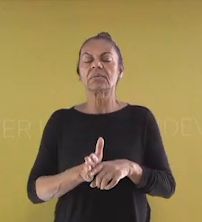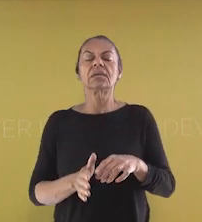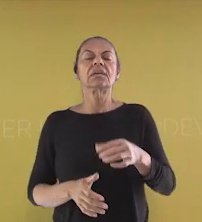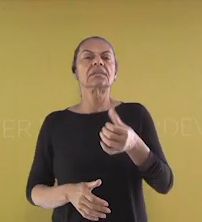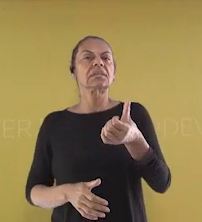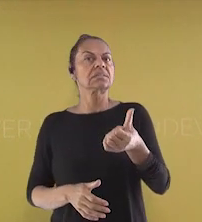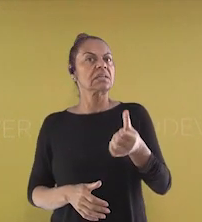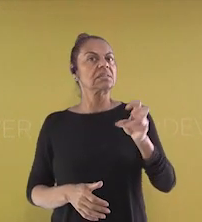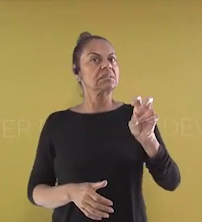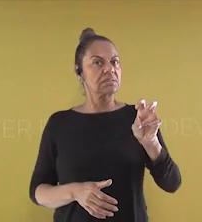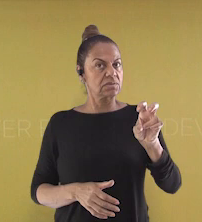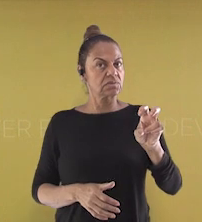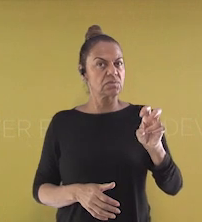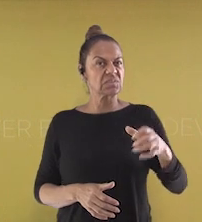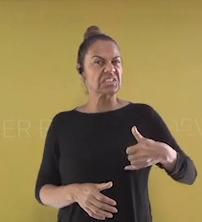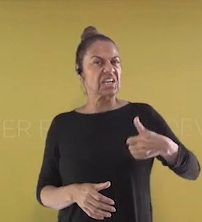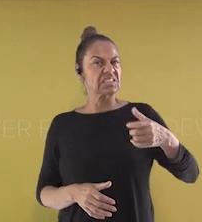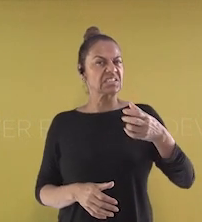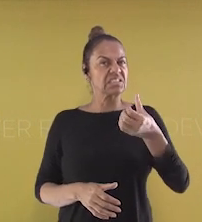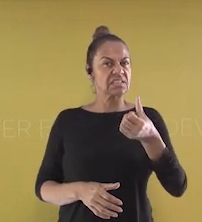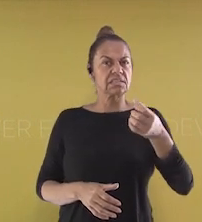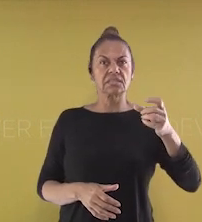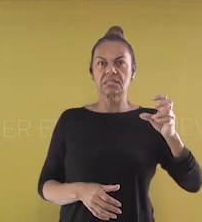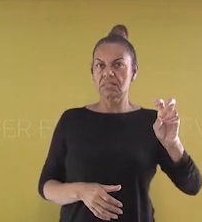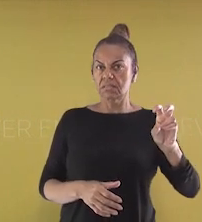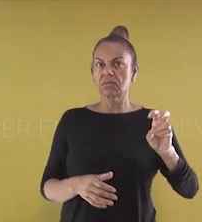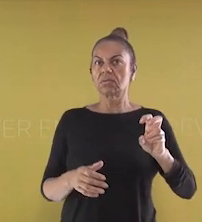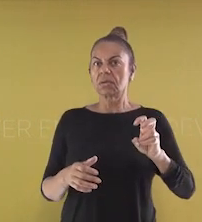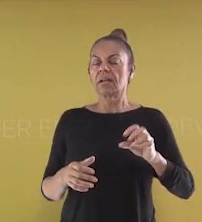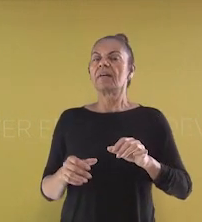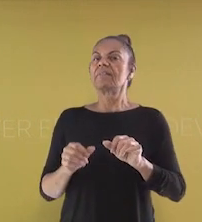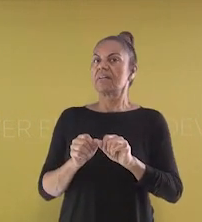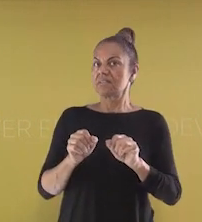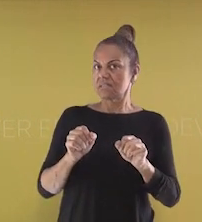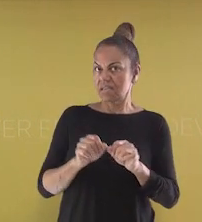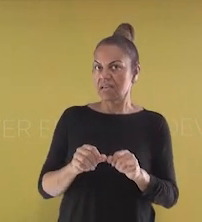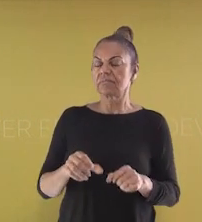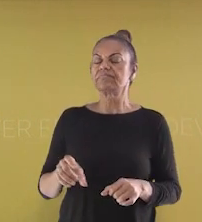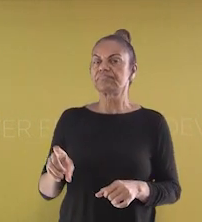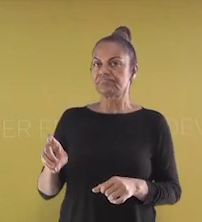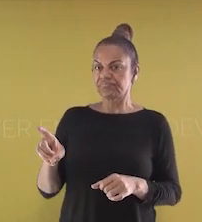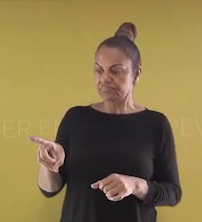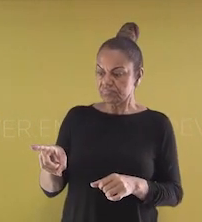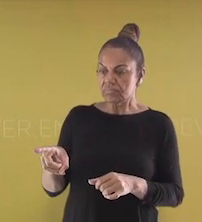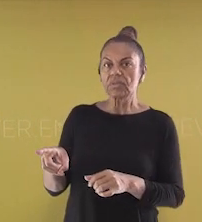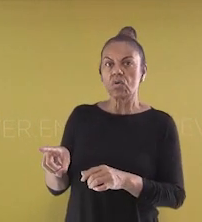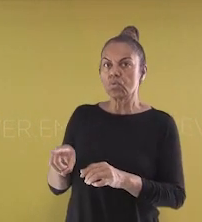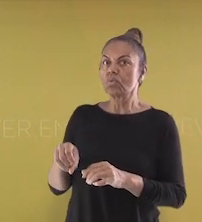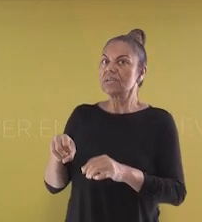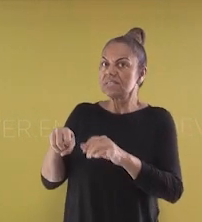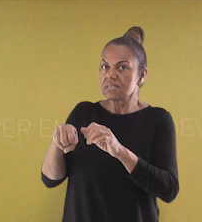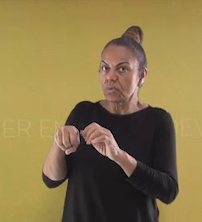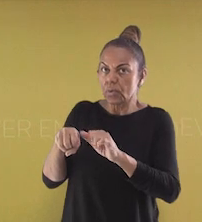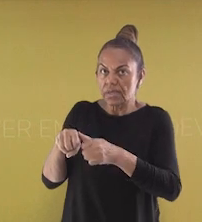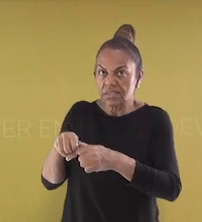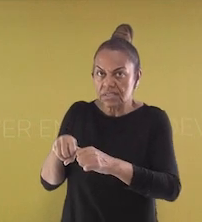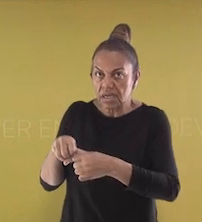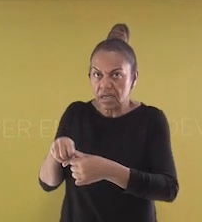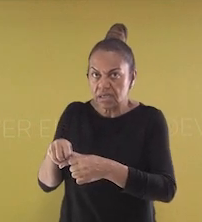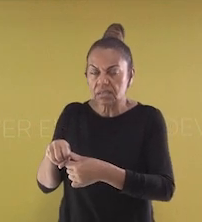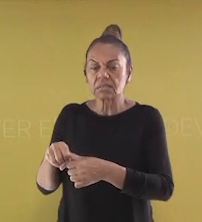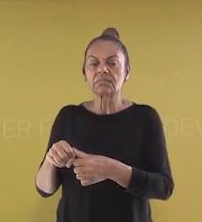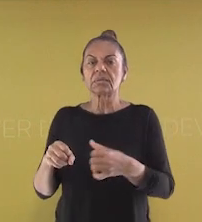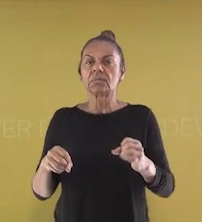quer dizer que não possa acometer em pessoas mais novas, hein? E para entender mais sobre